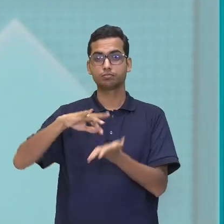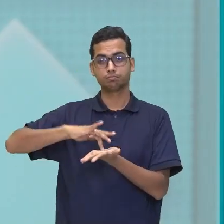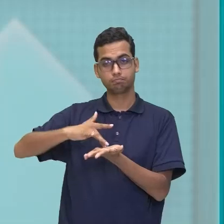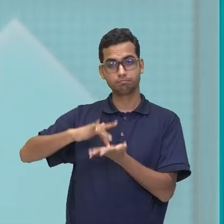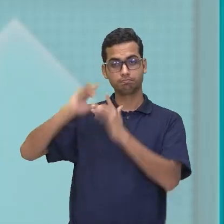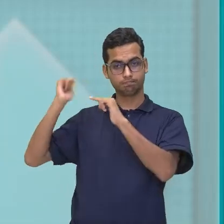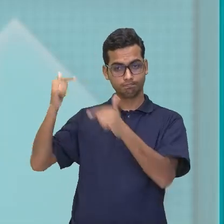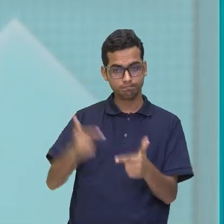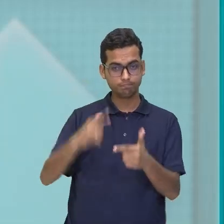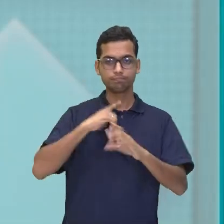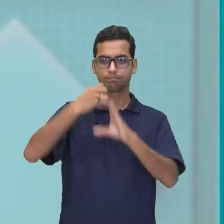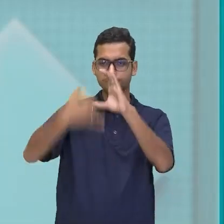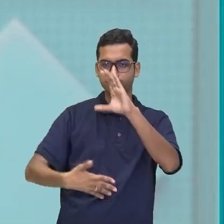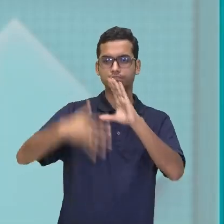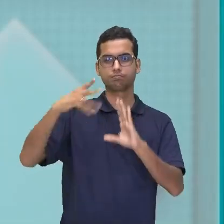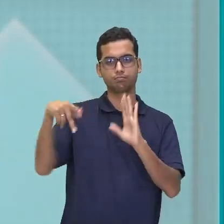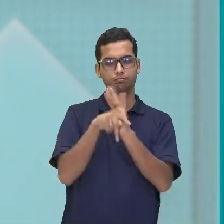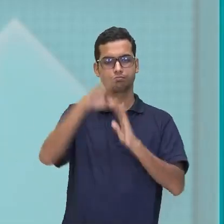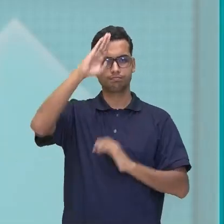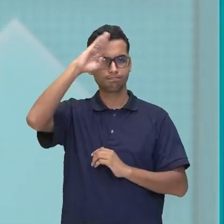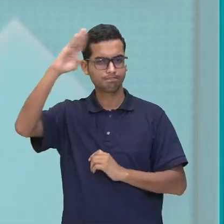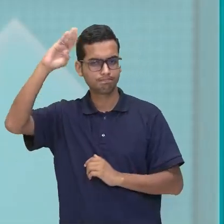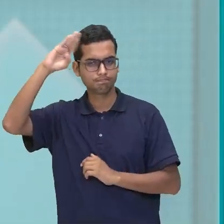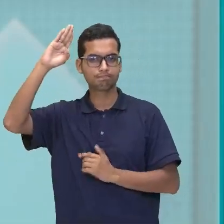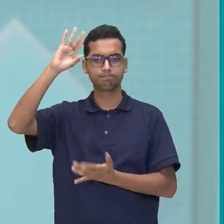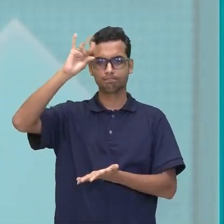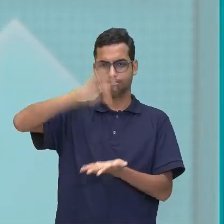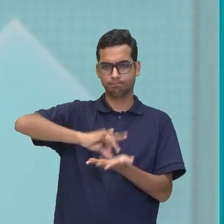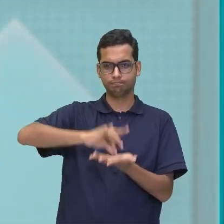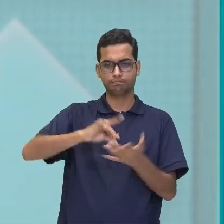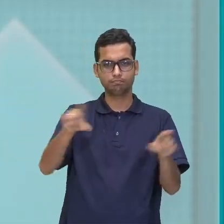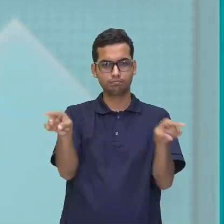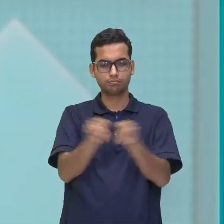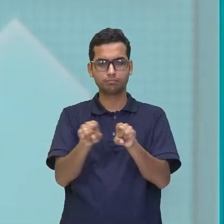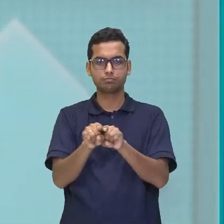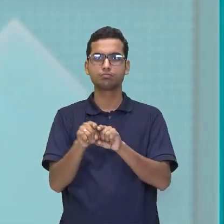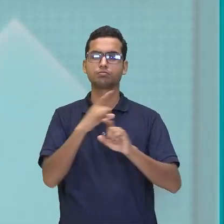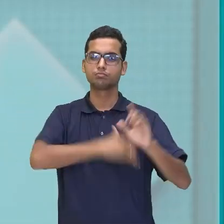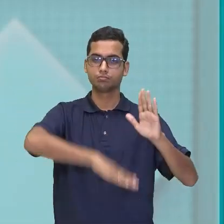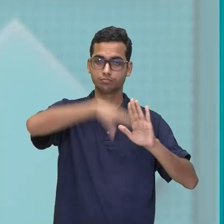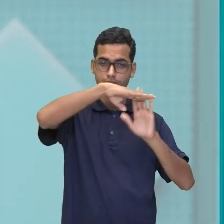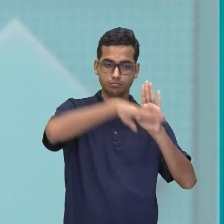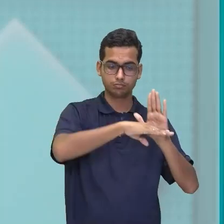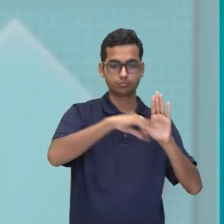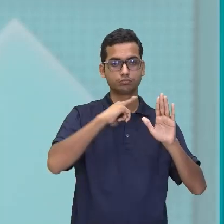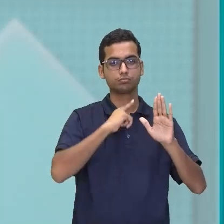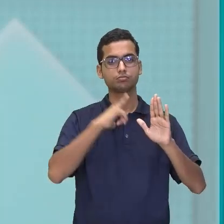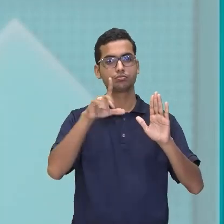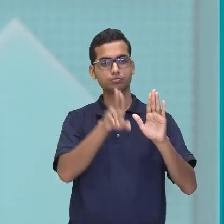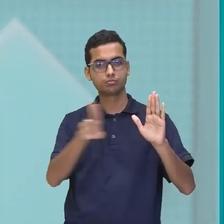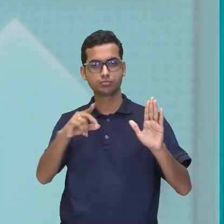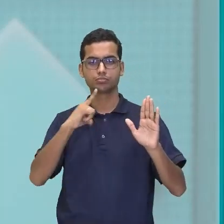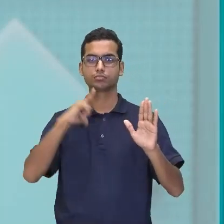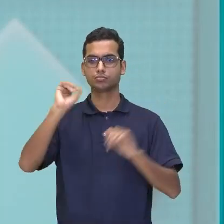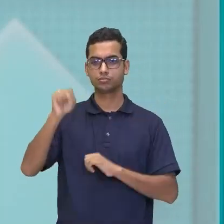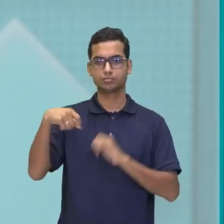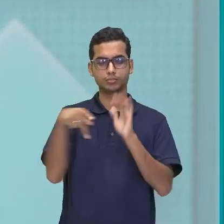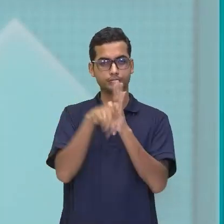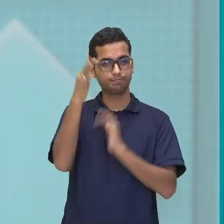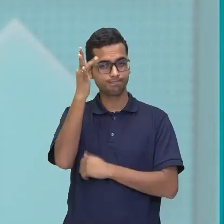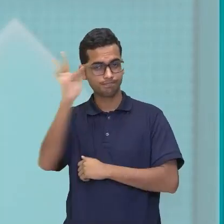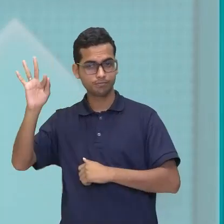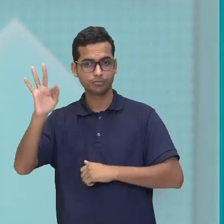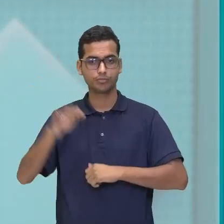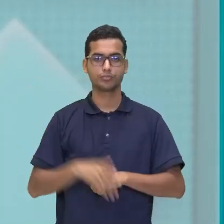essa característica bem acadêmica. E todos os passos, ele tem um nome, que geralmente é em francês. E ele não